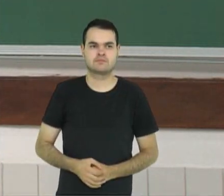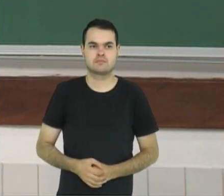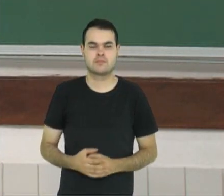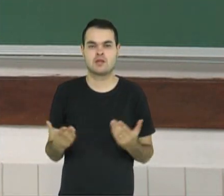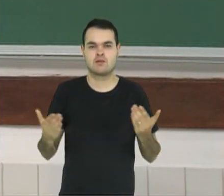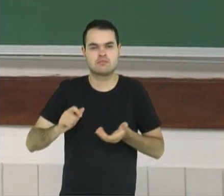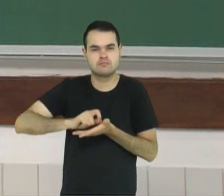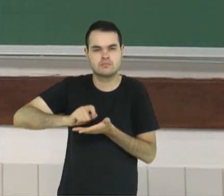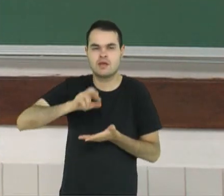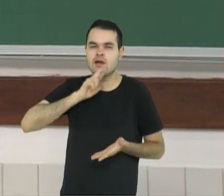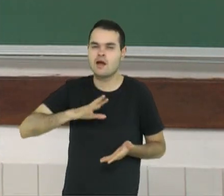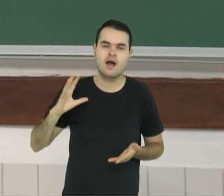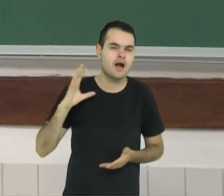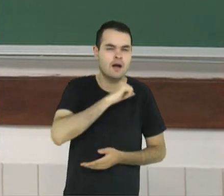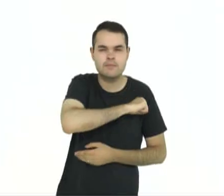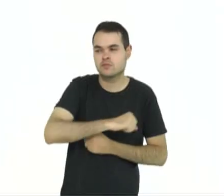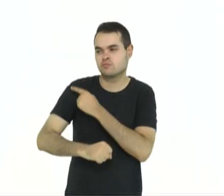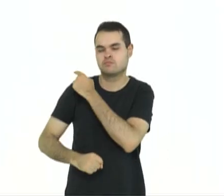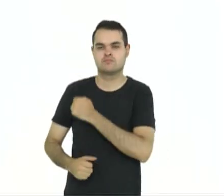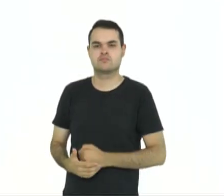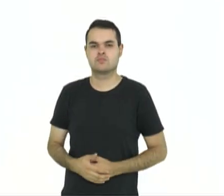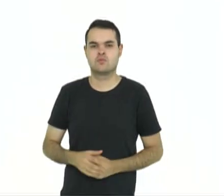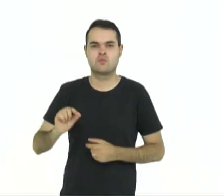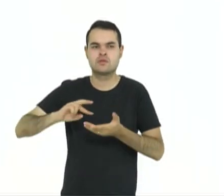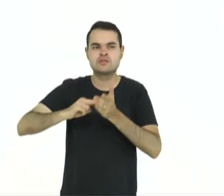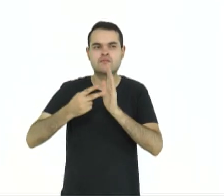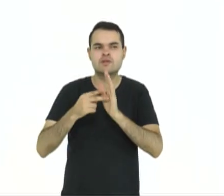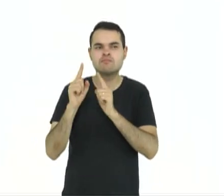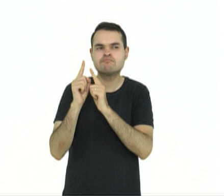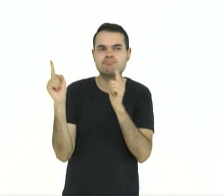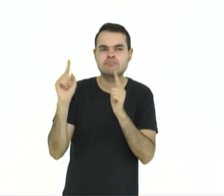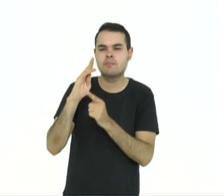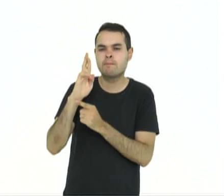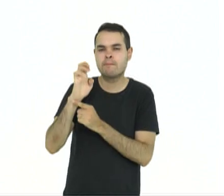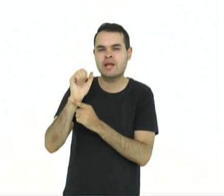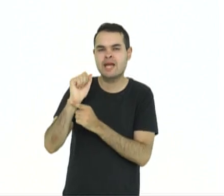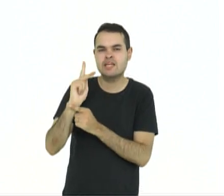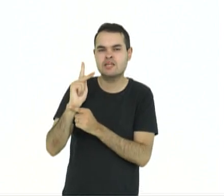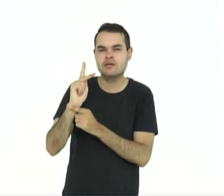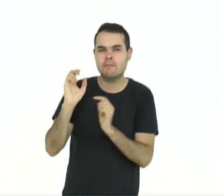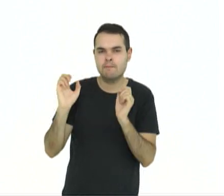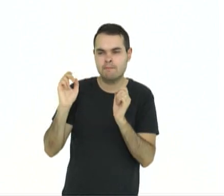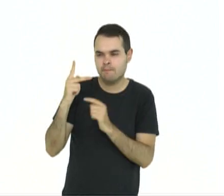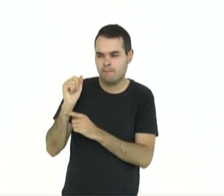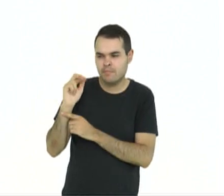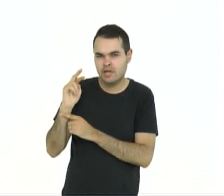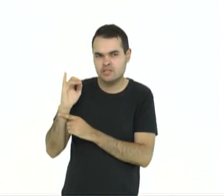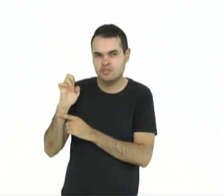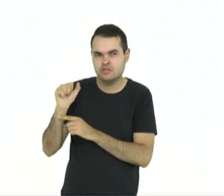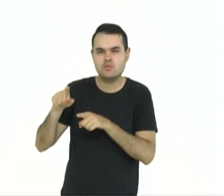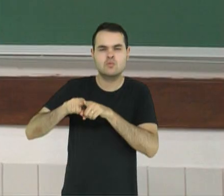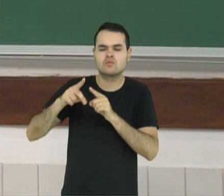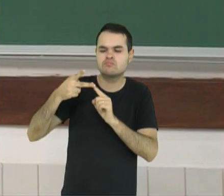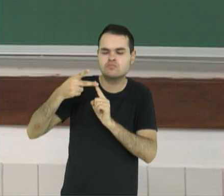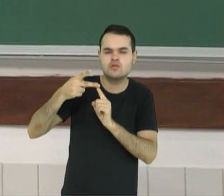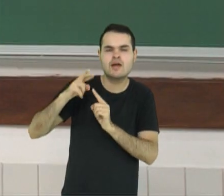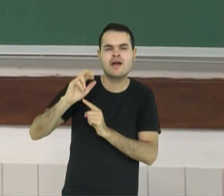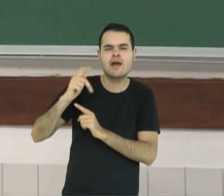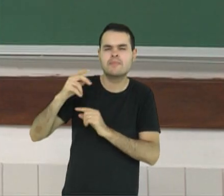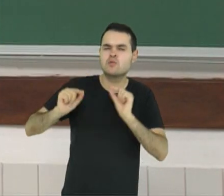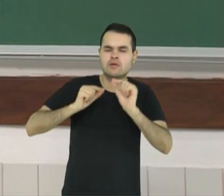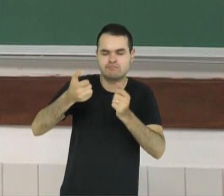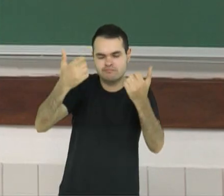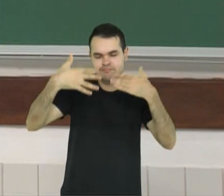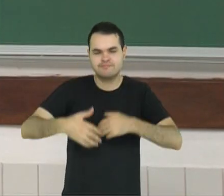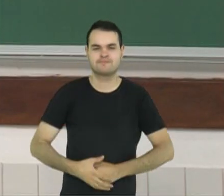Agora, escreva rapidinho no seu caderno. Gente, o que eram os break parties? Nós já vimos isso agora. E o que é o rap? Fala para mim,